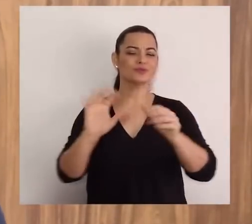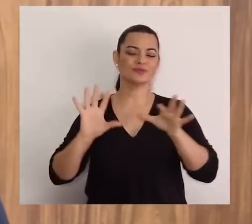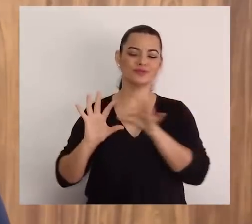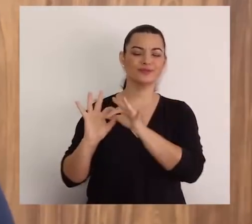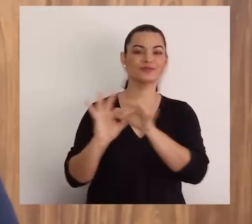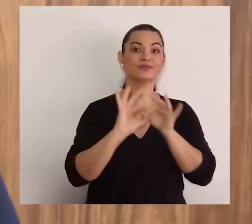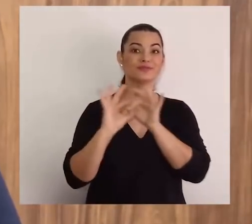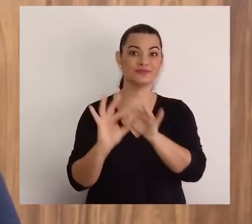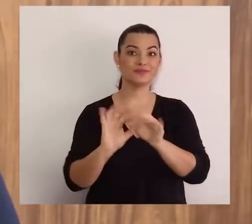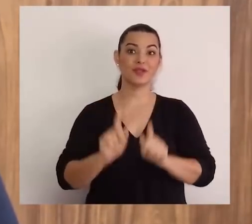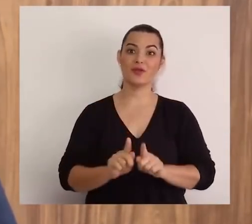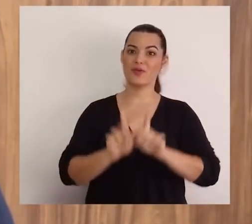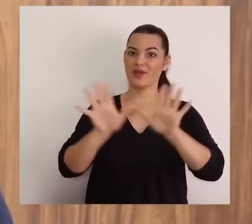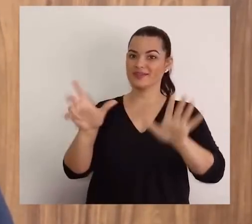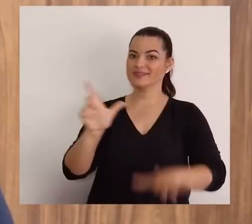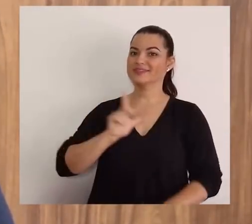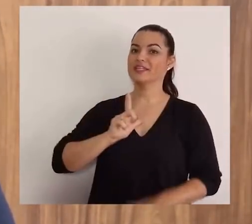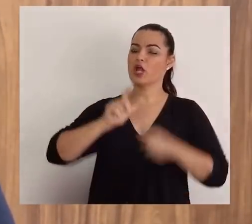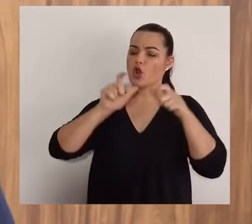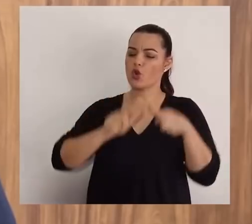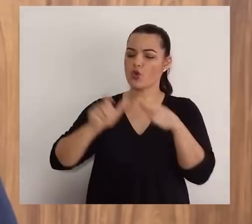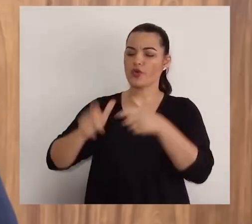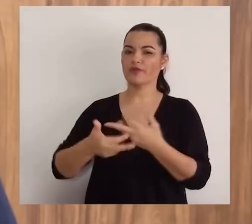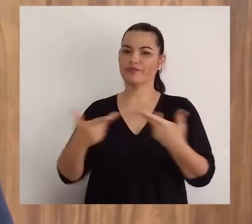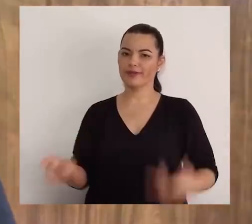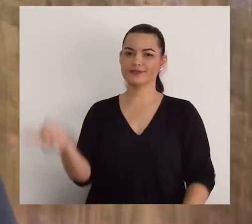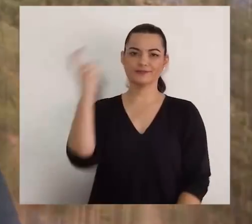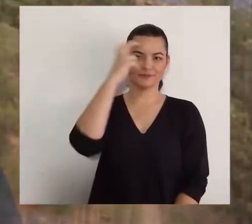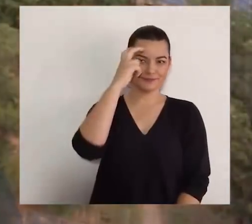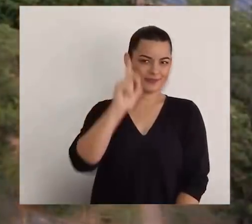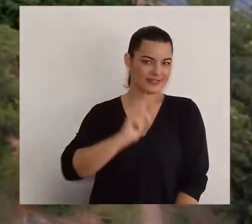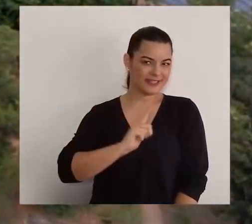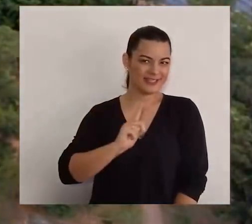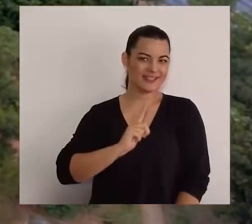Guarulhos? Guarulhos tem muitos locais de cultura.